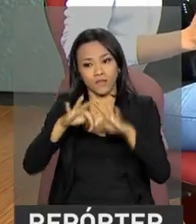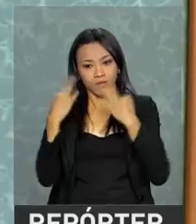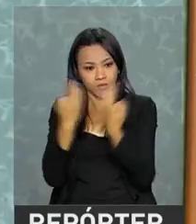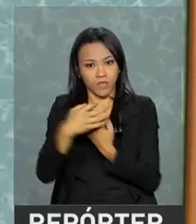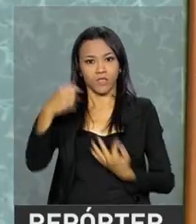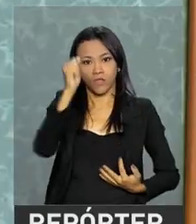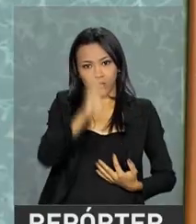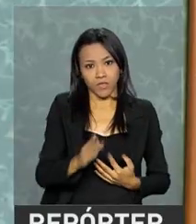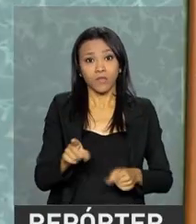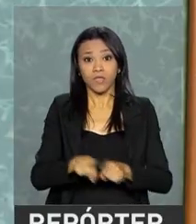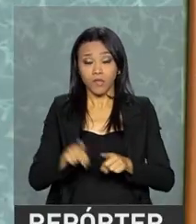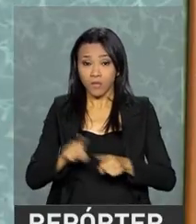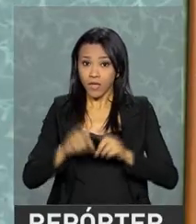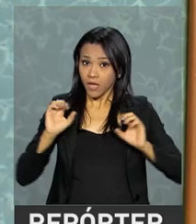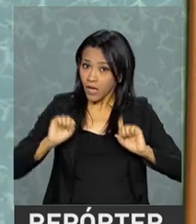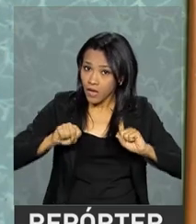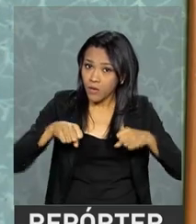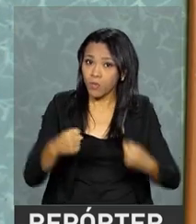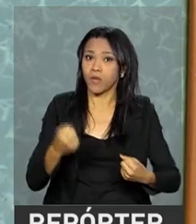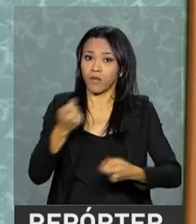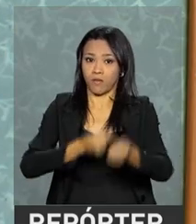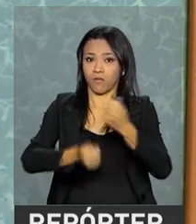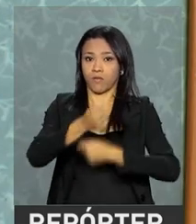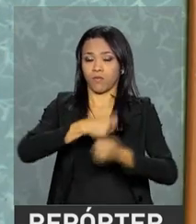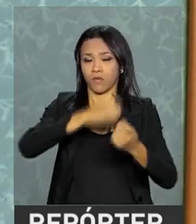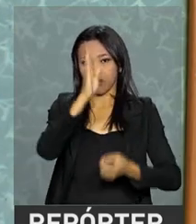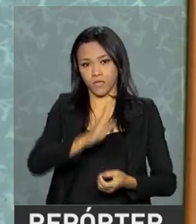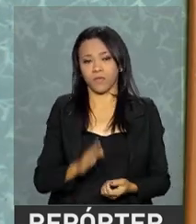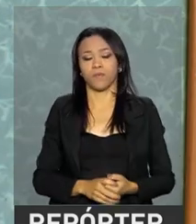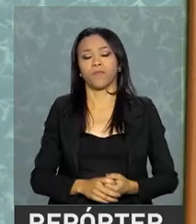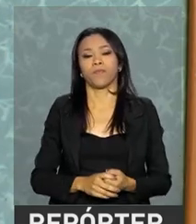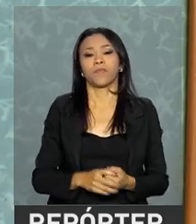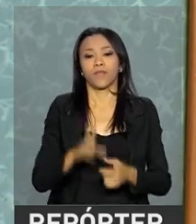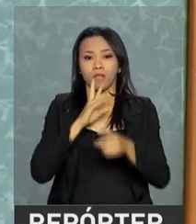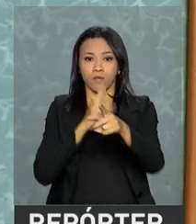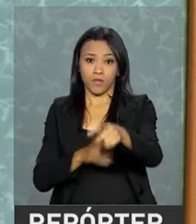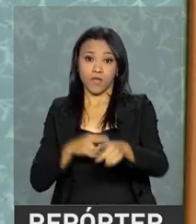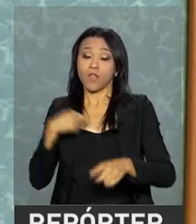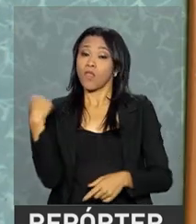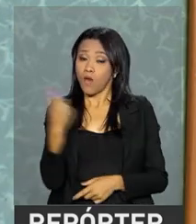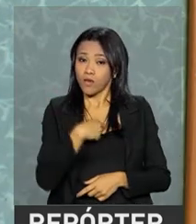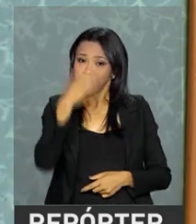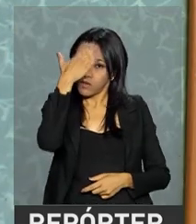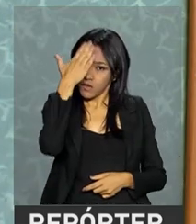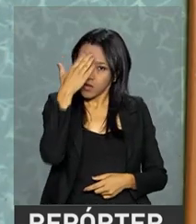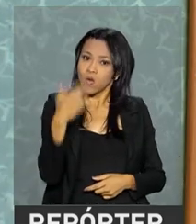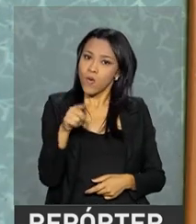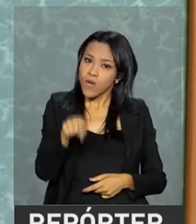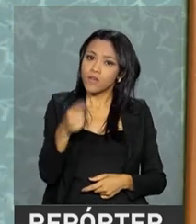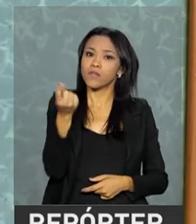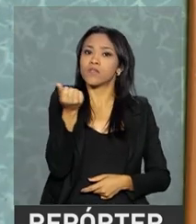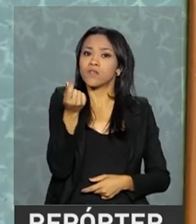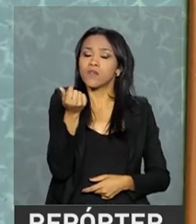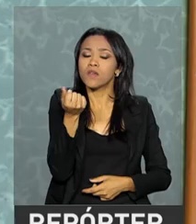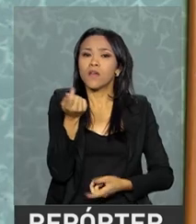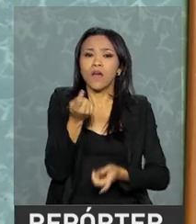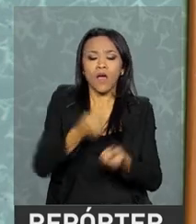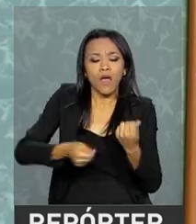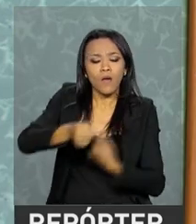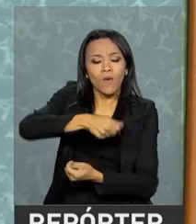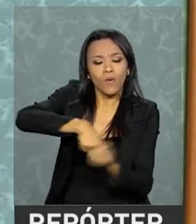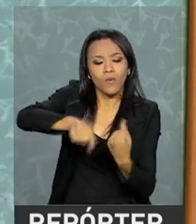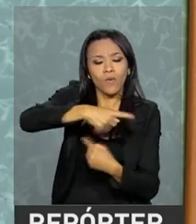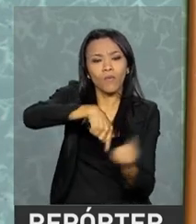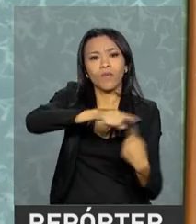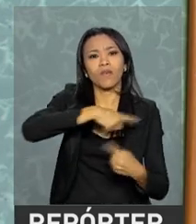país nós entendemos que com esse recurso a economia vai r vai só nós vamos ajudar a